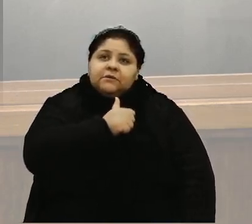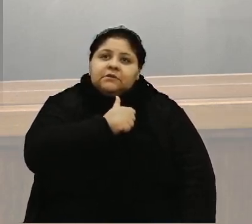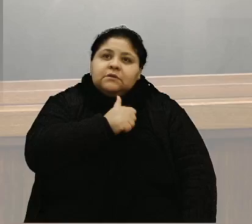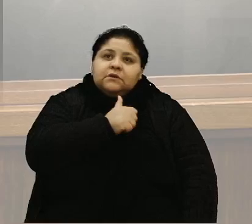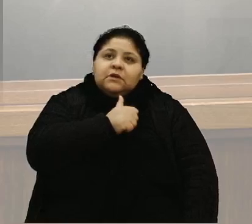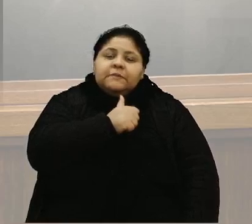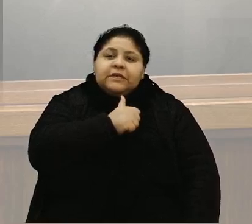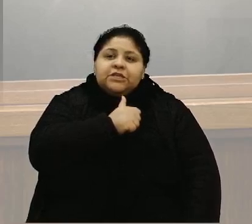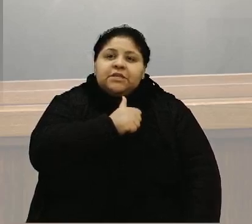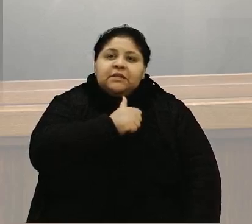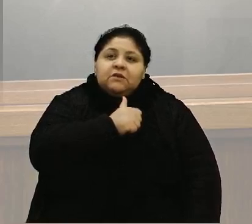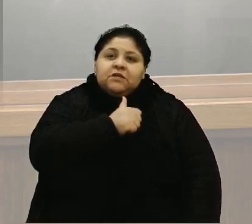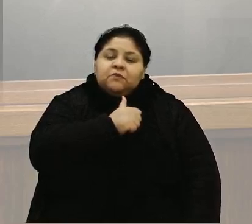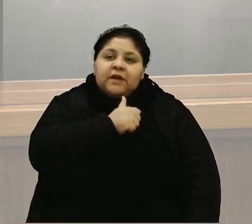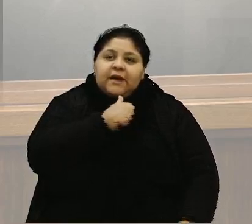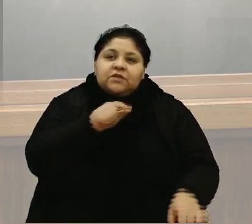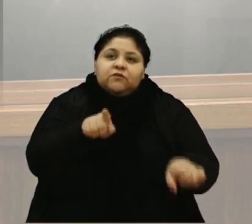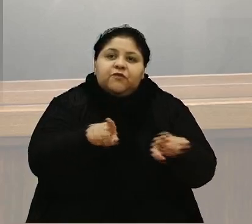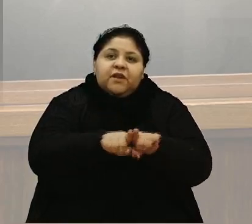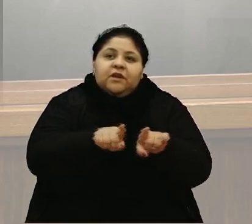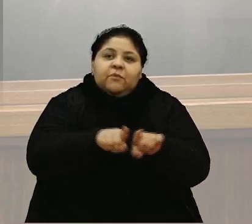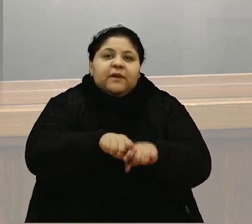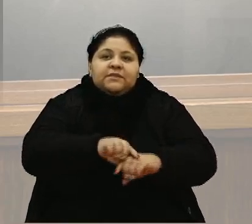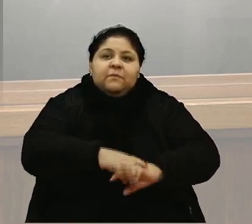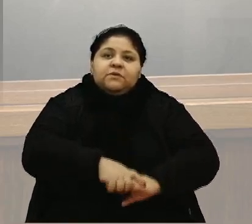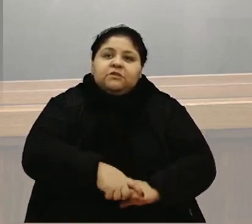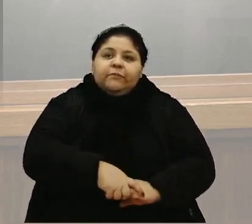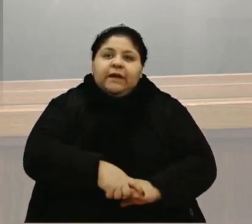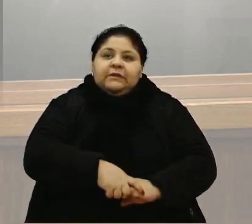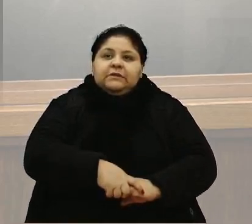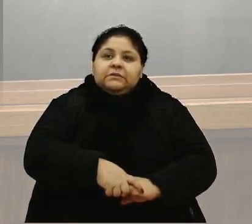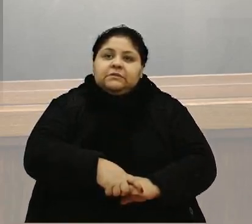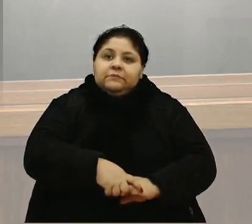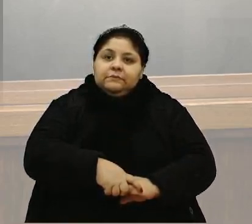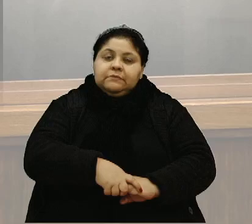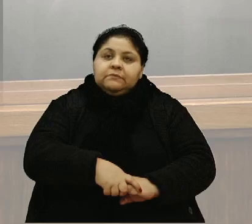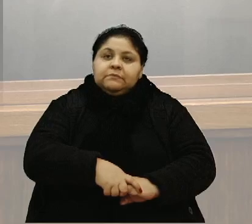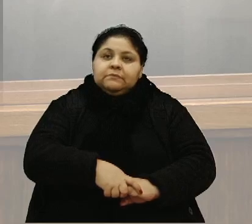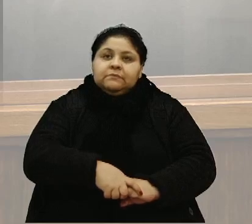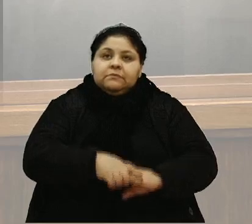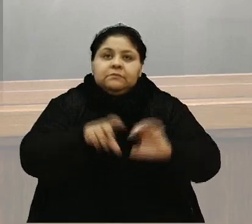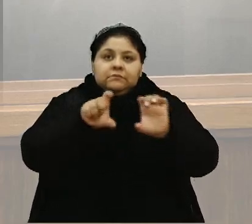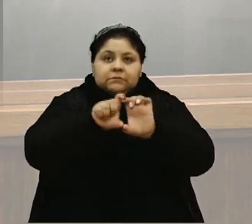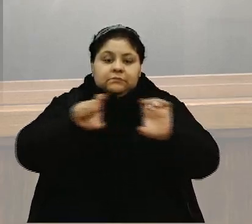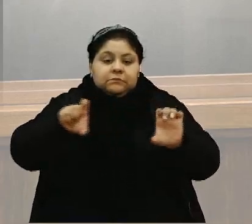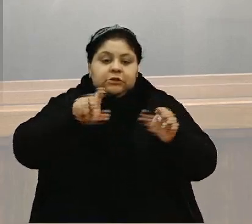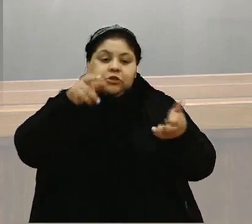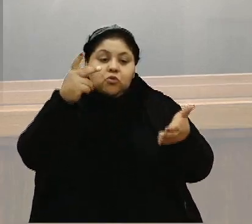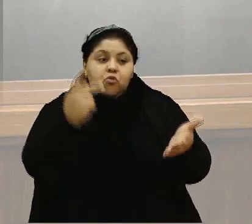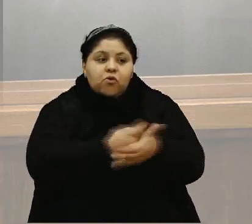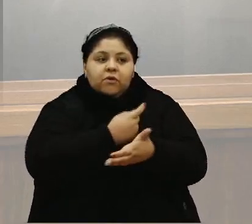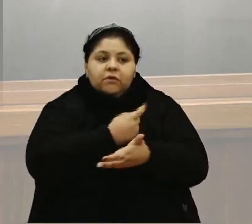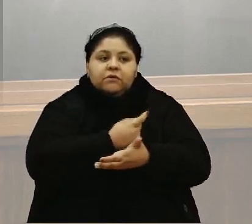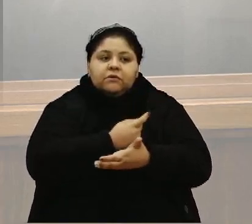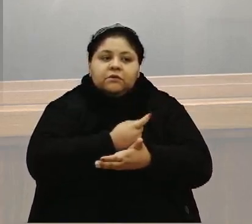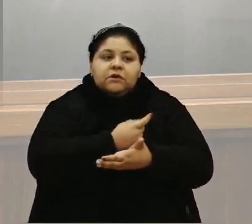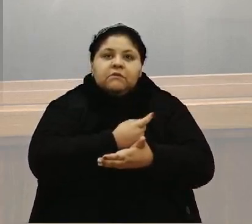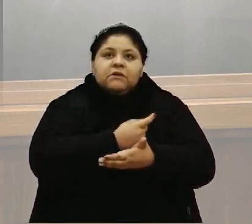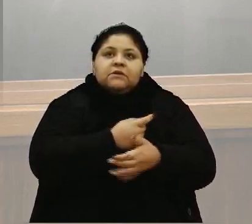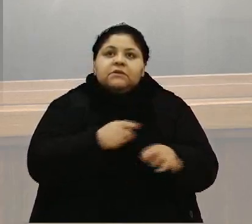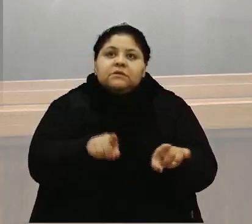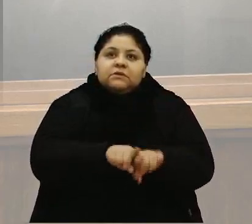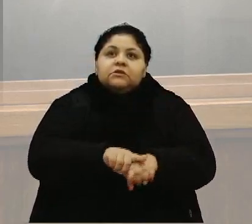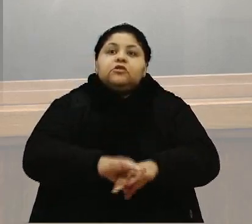Afirmou que a sua própria filha foi resultado de uma fraquejada dele. E